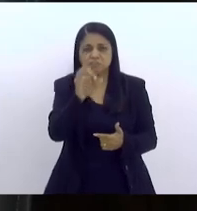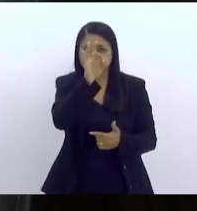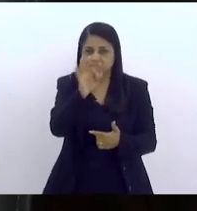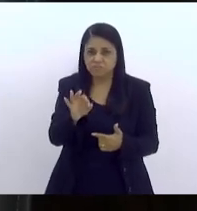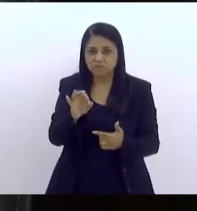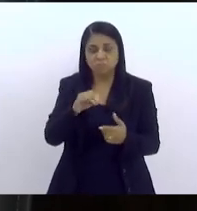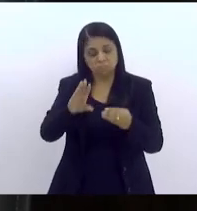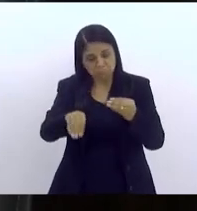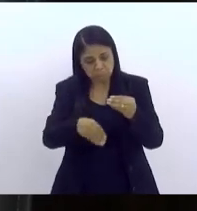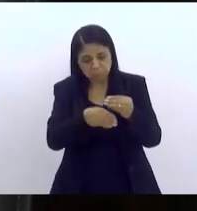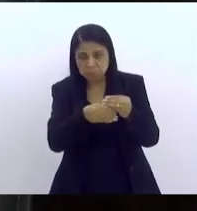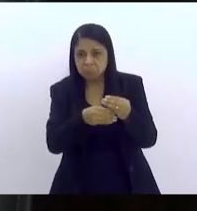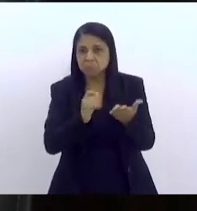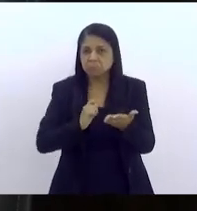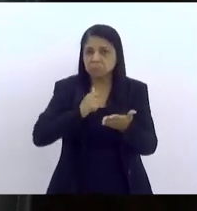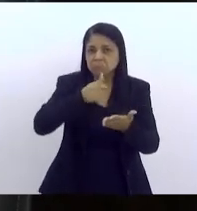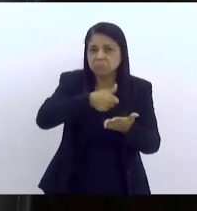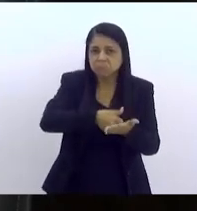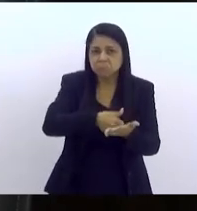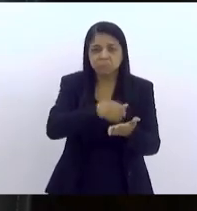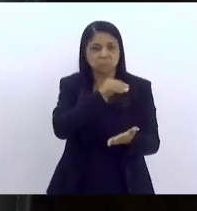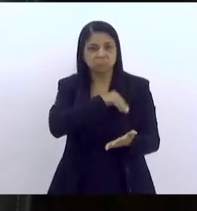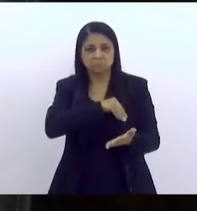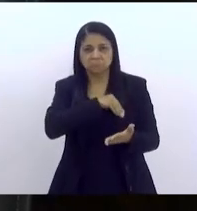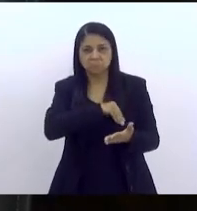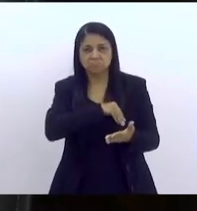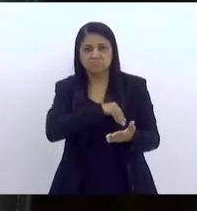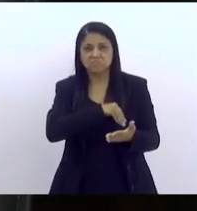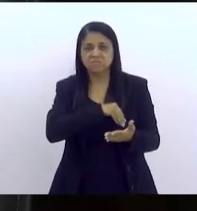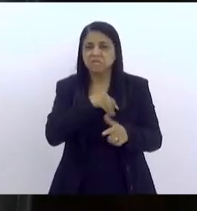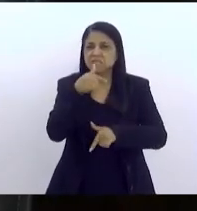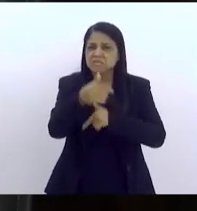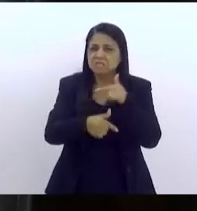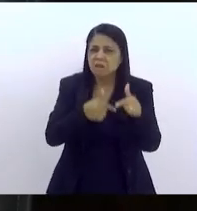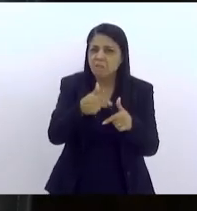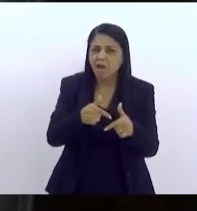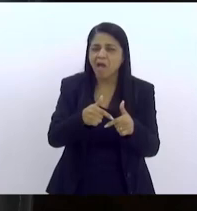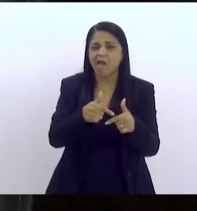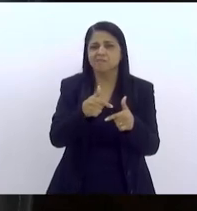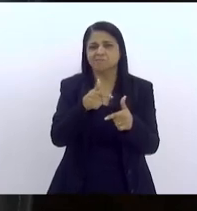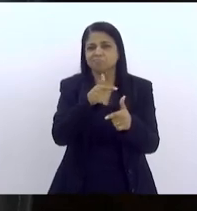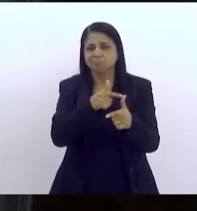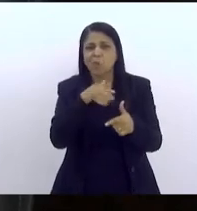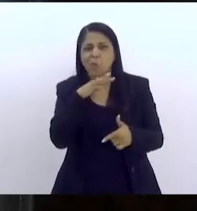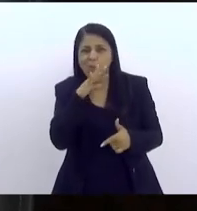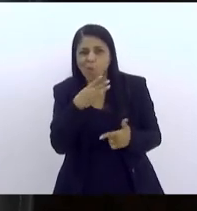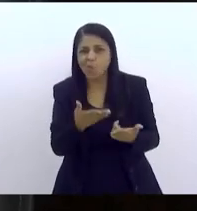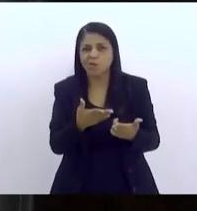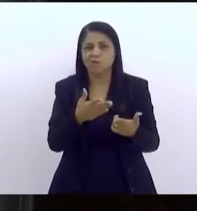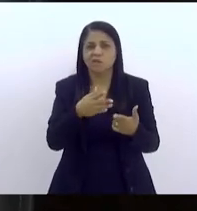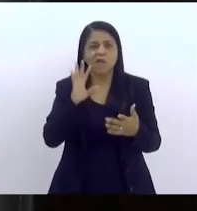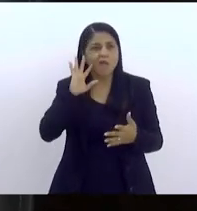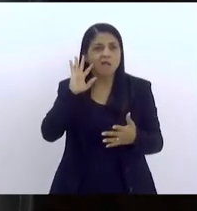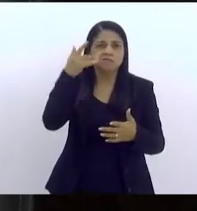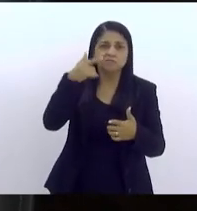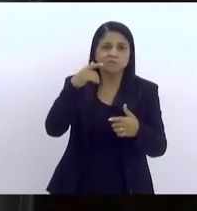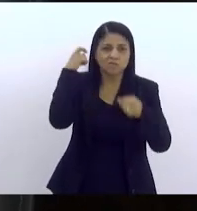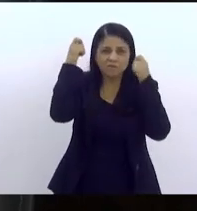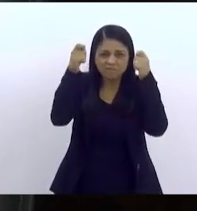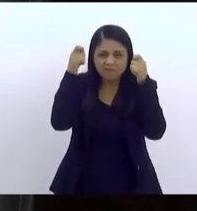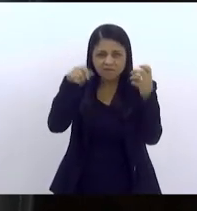do piso tendo condições muito ruins de trabalho resolveram entrar em greve